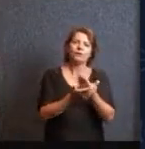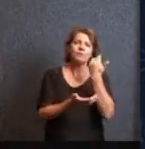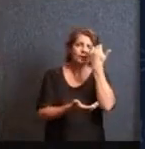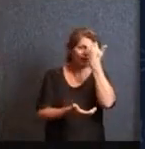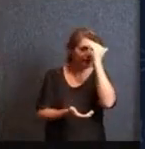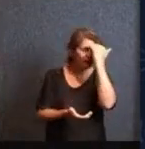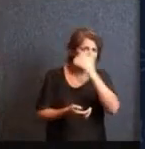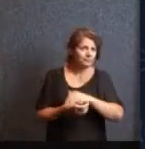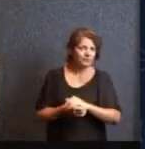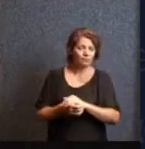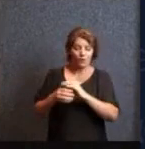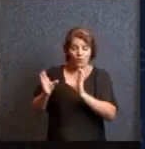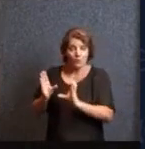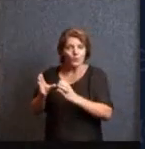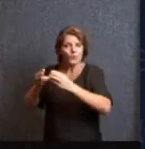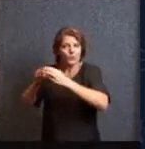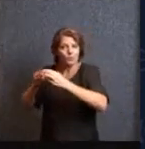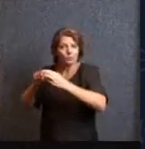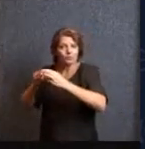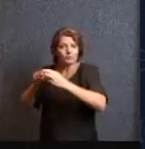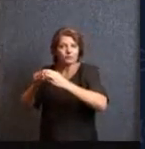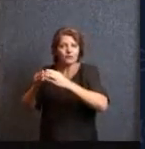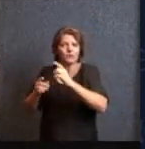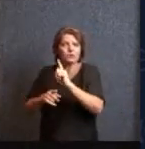si só, já é um grande passo.